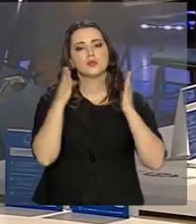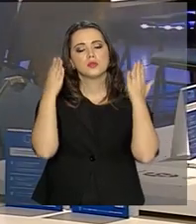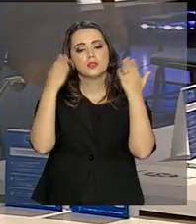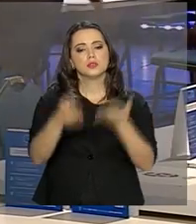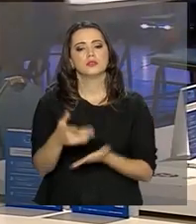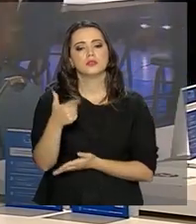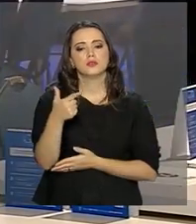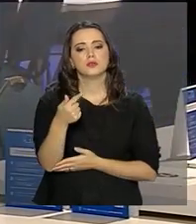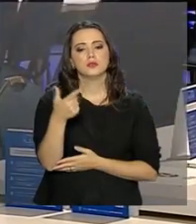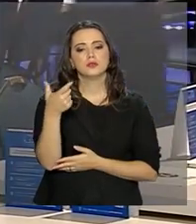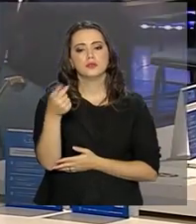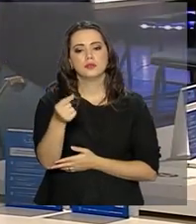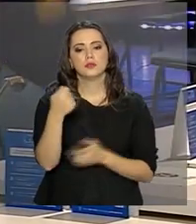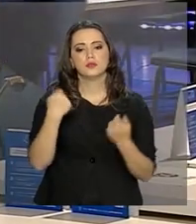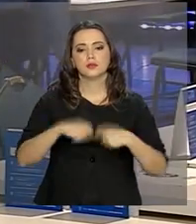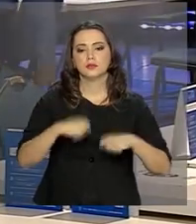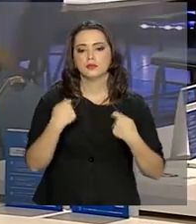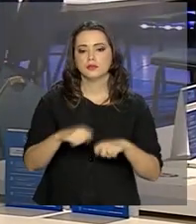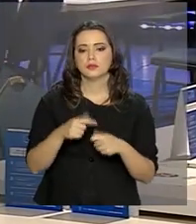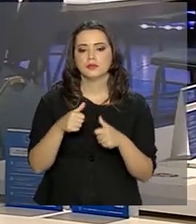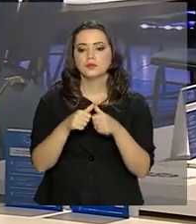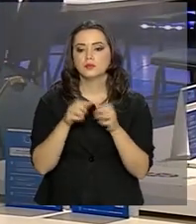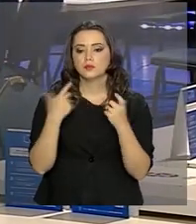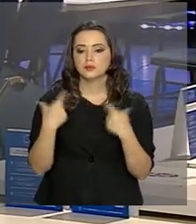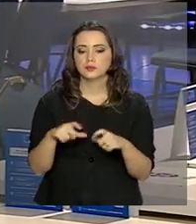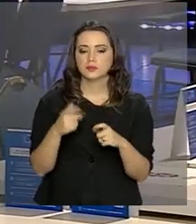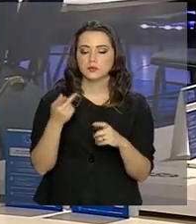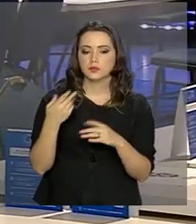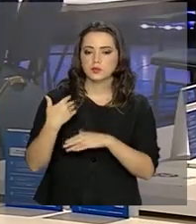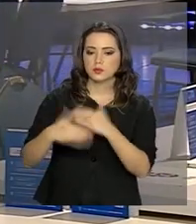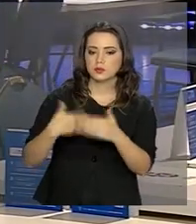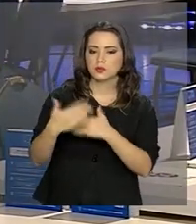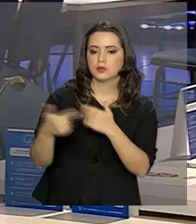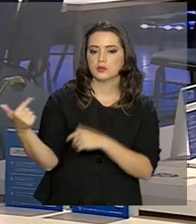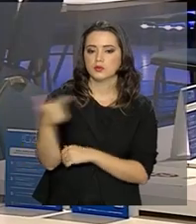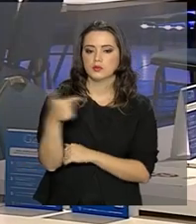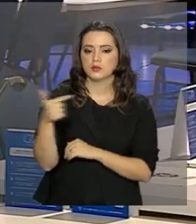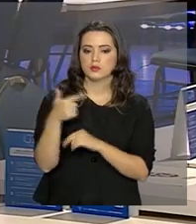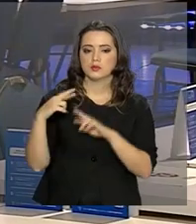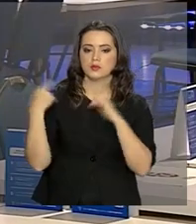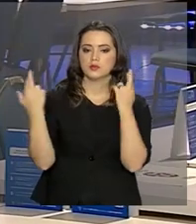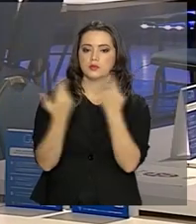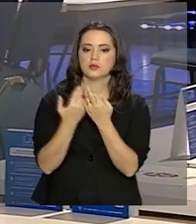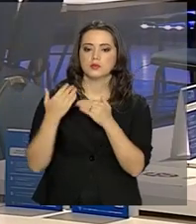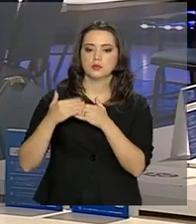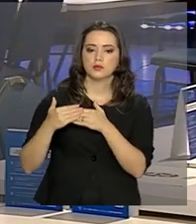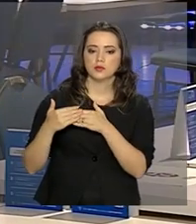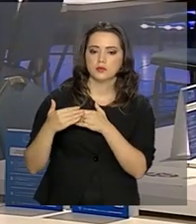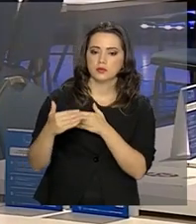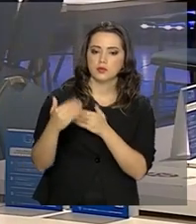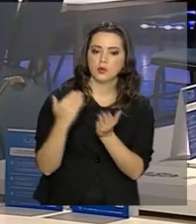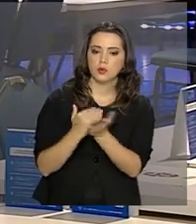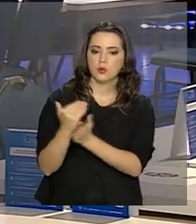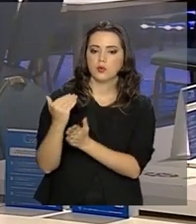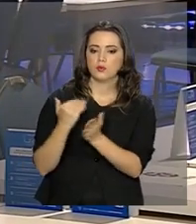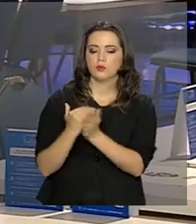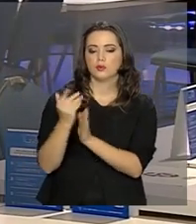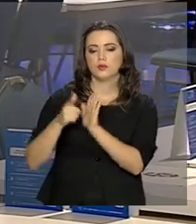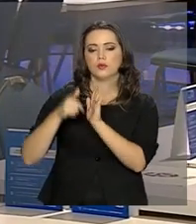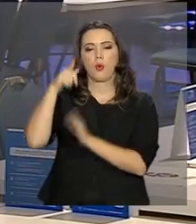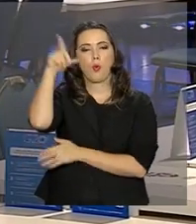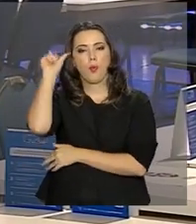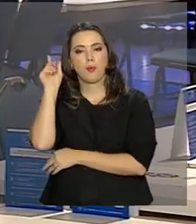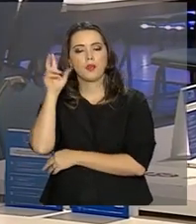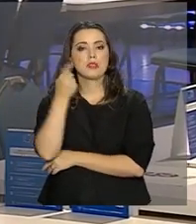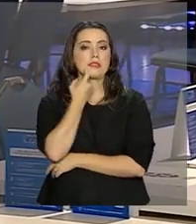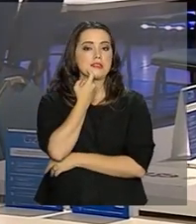do G20 devem estar na continuação da segunda sessão plenária que começou ontem,